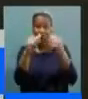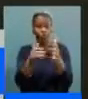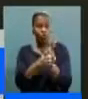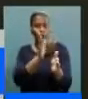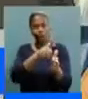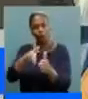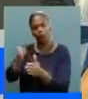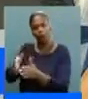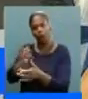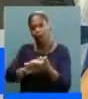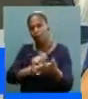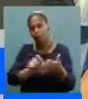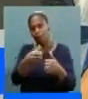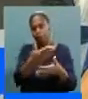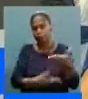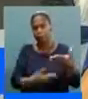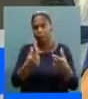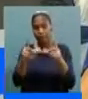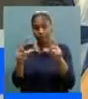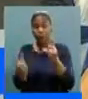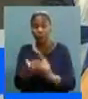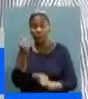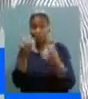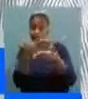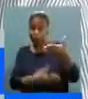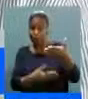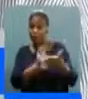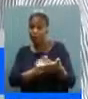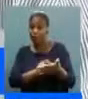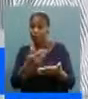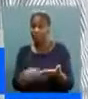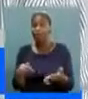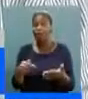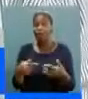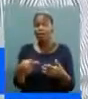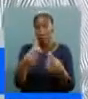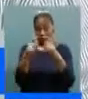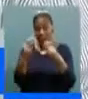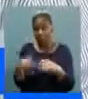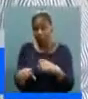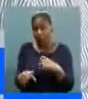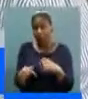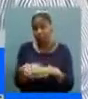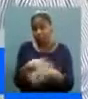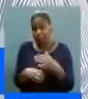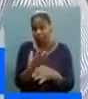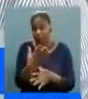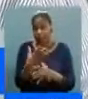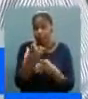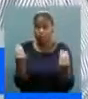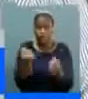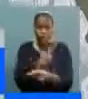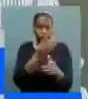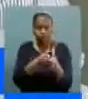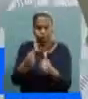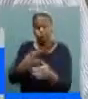de certificação, ou seja, para a empresa conseguir ter a certificação, a empresa tem que implementar uma série de procedimentos e